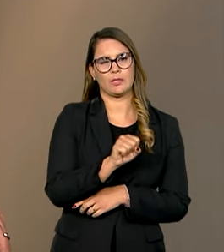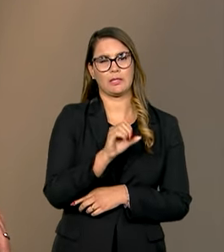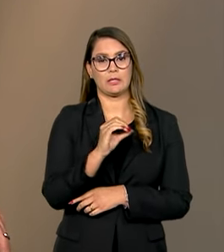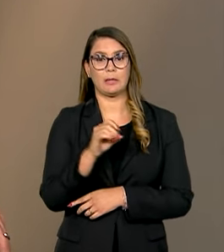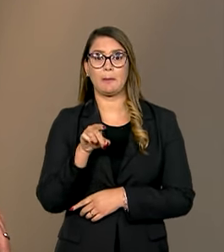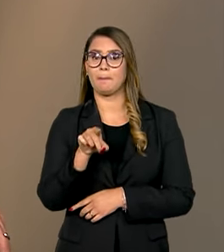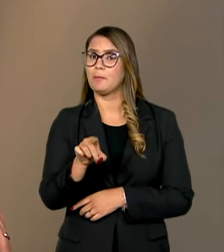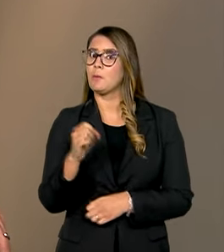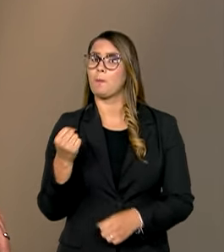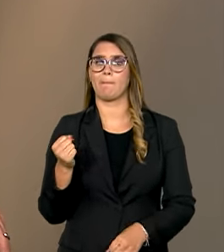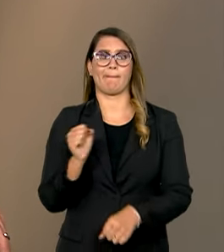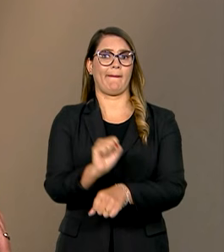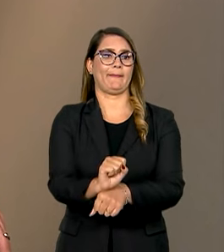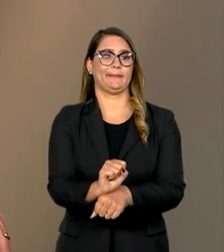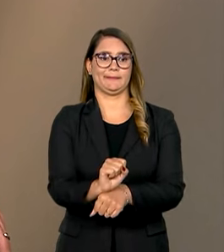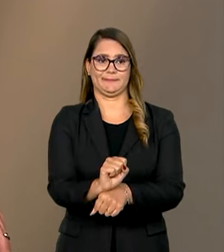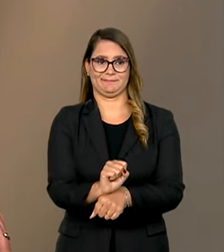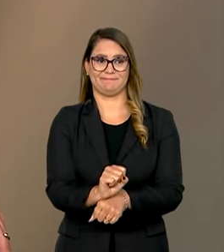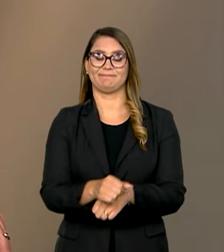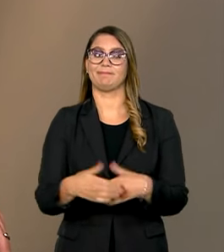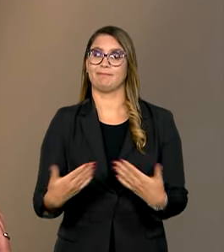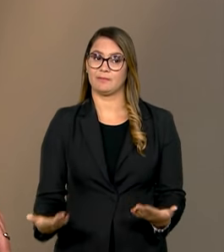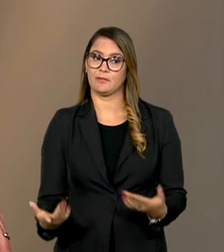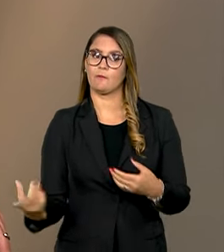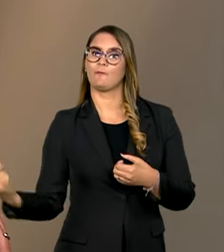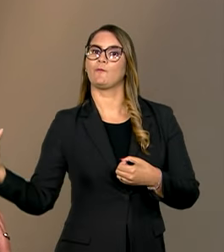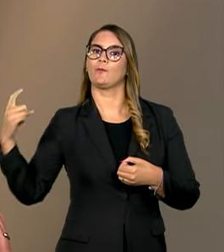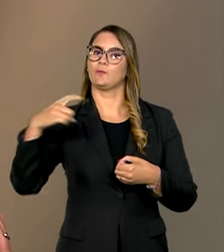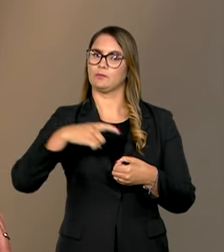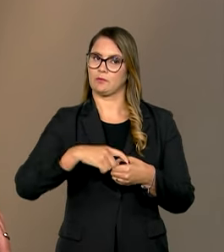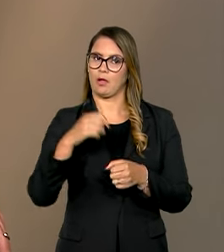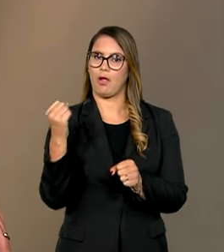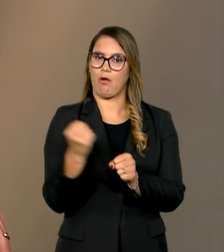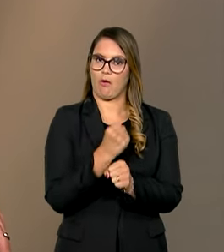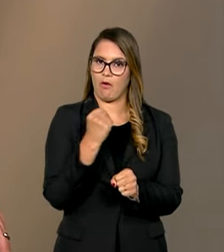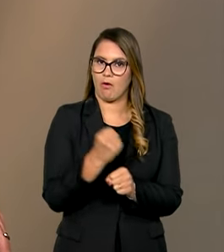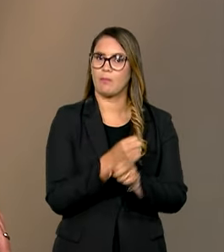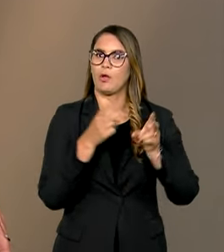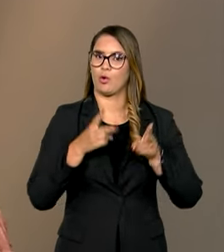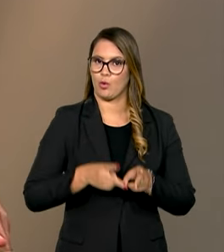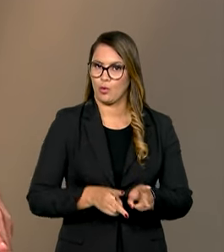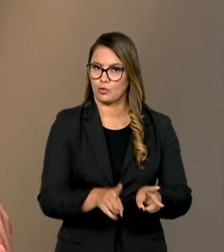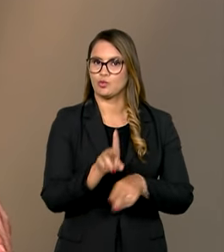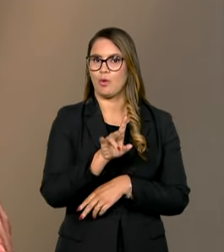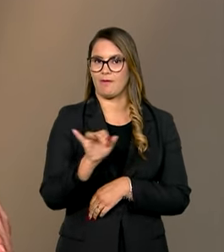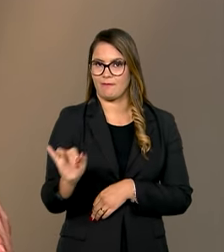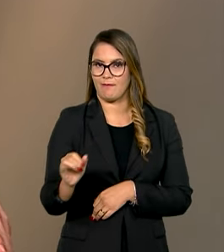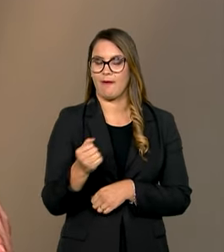estavam paralisadas. Então, nós fizemos uma retomada grande de obras, vamos continuar fazendo no ano de